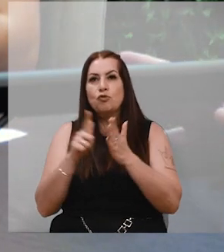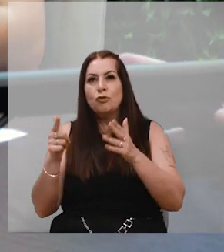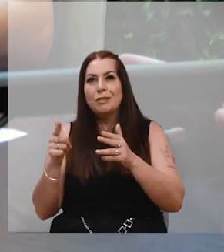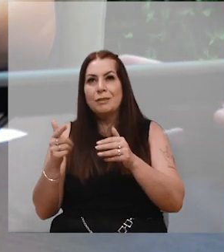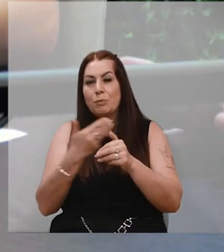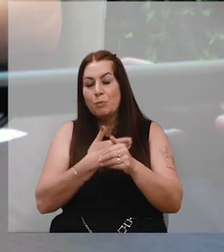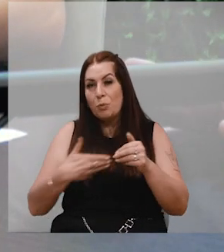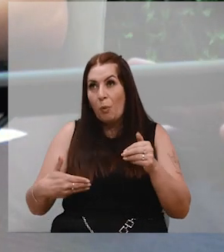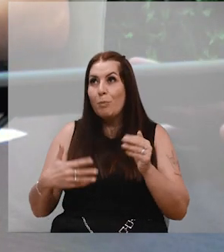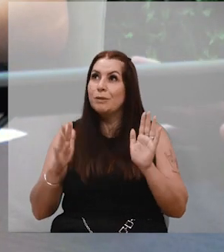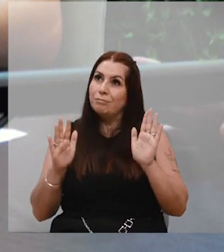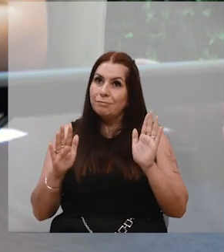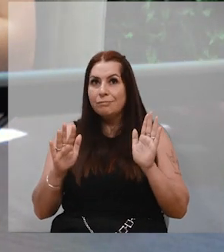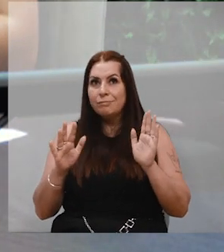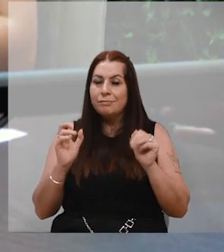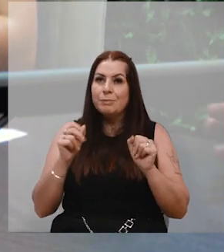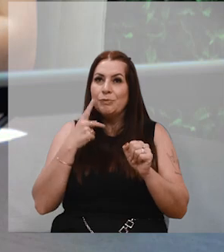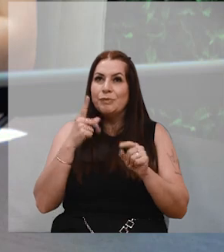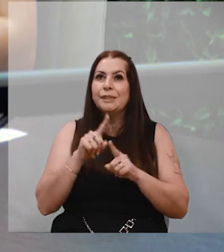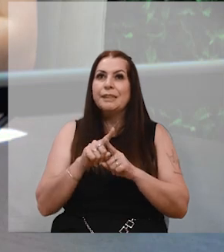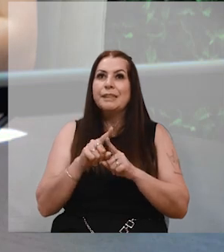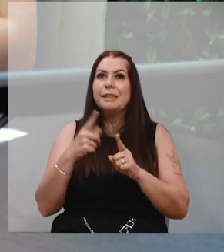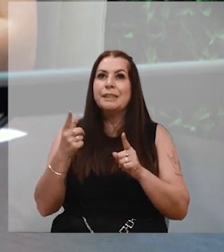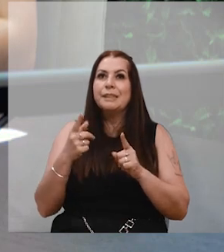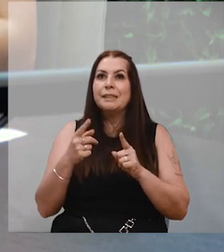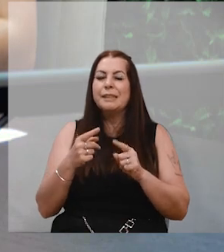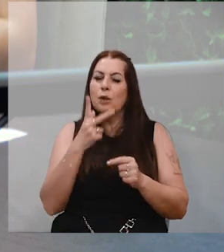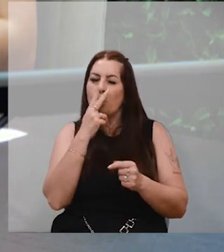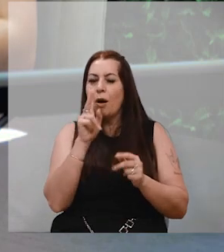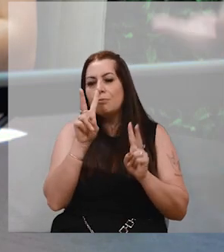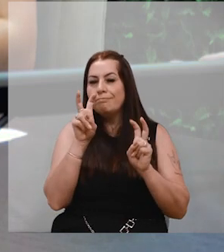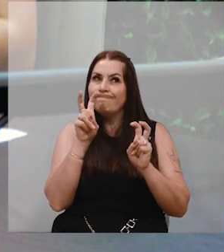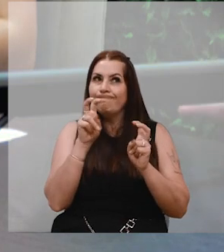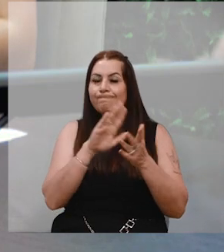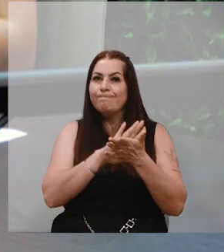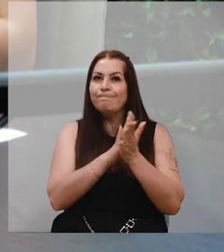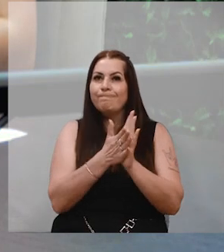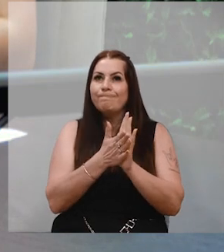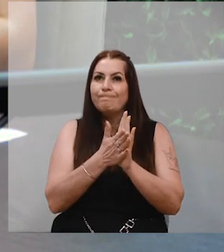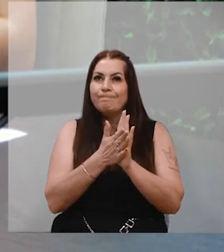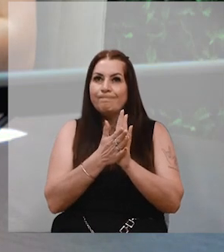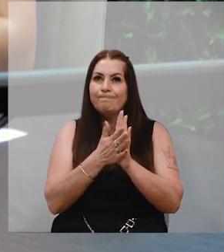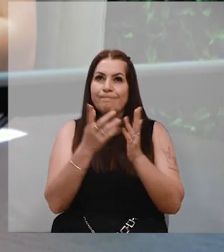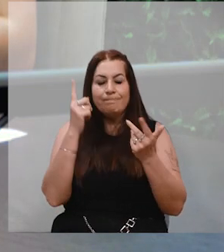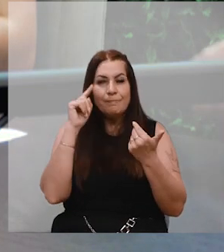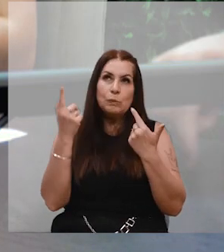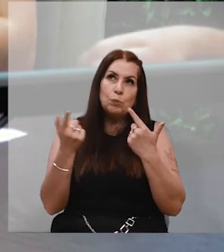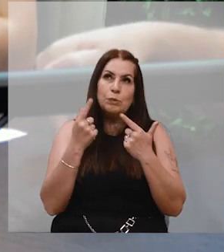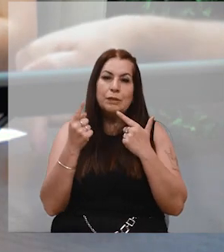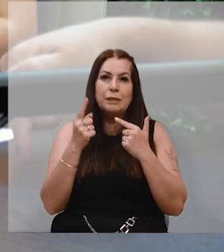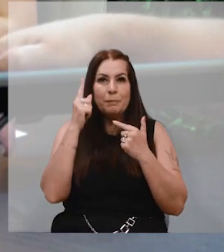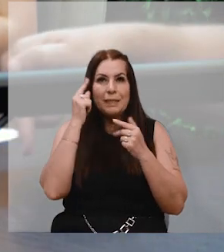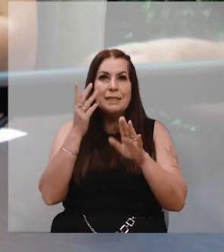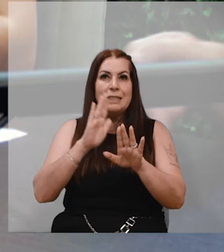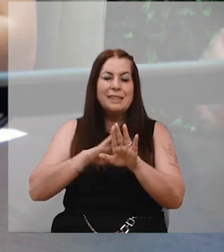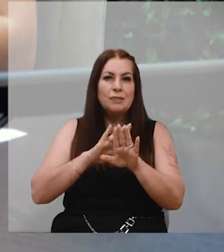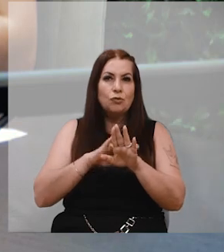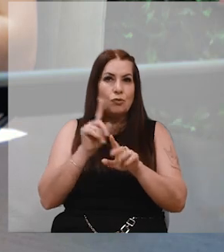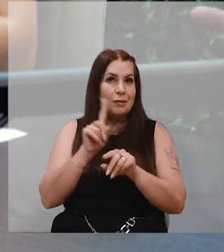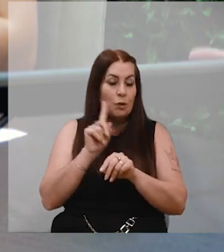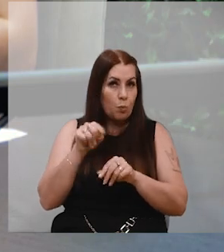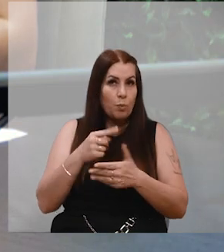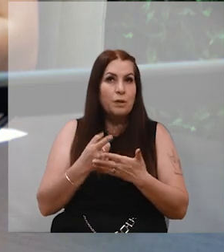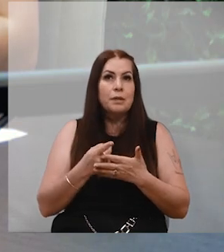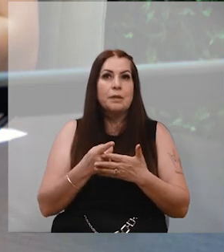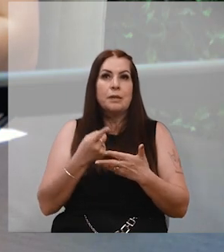o jornalismo público, assim podemos dizer. Muitas vezes a gente tem um preconceito, né, que tem uma ideologia, acaba sendo ideológico,